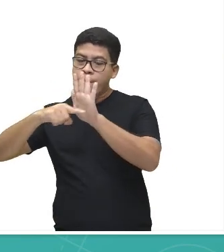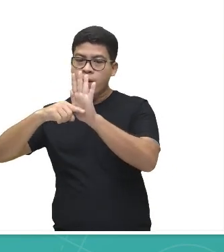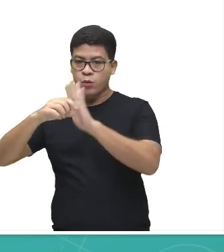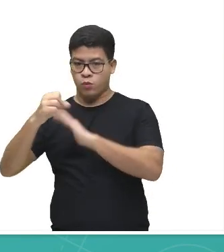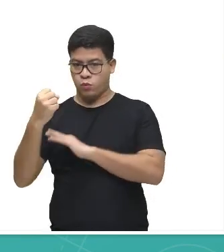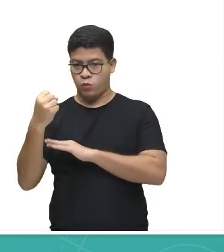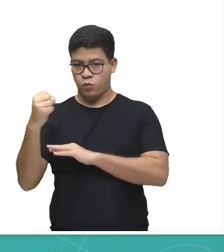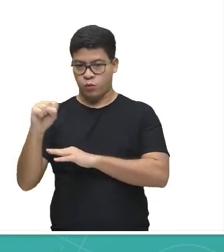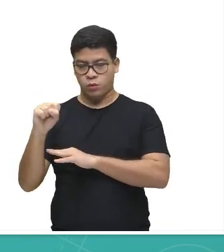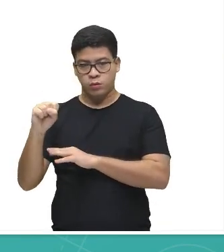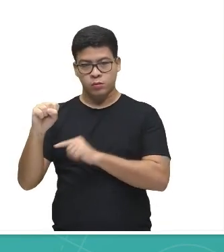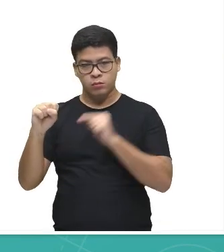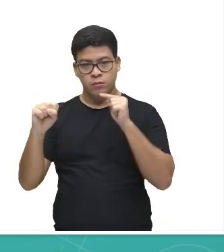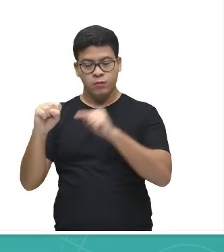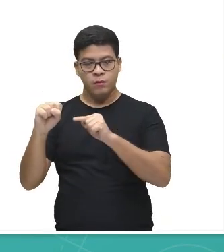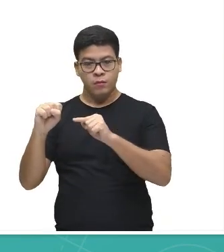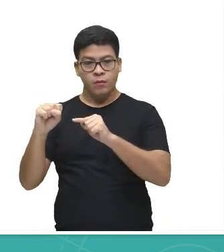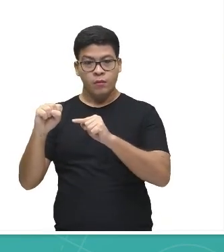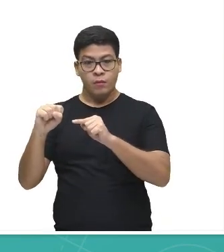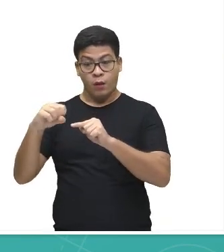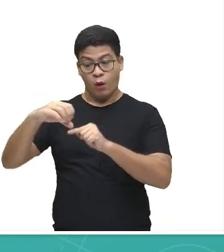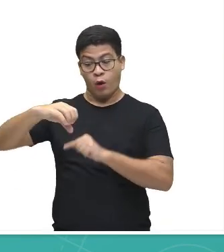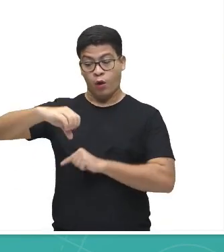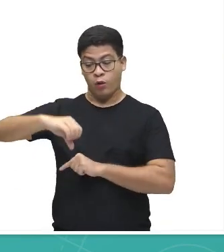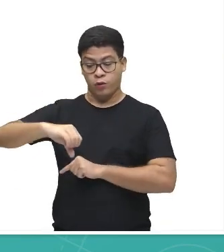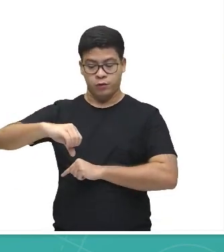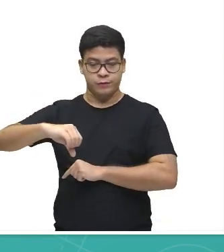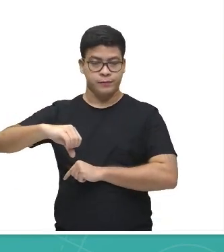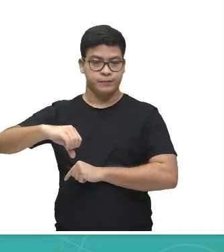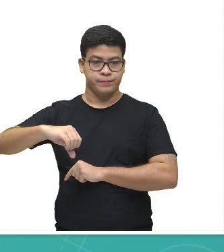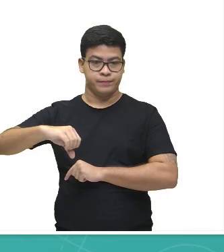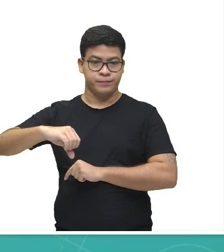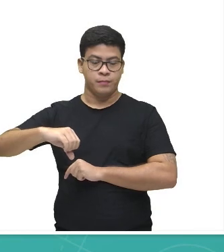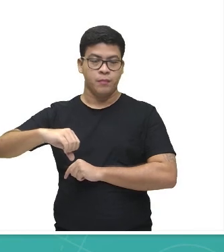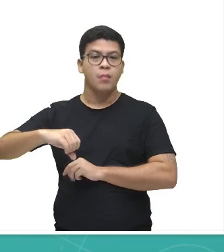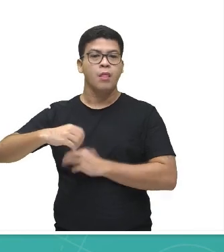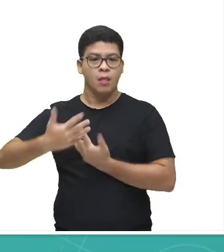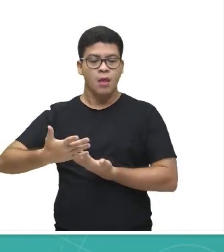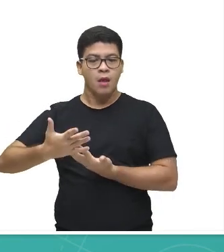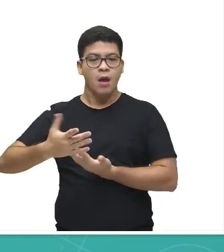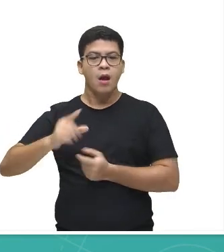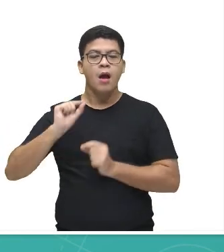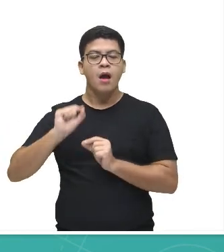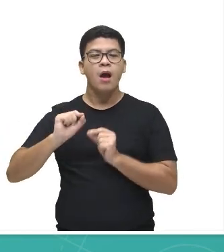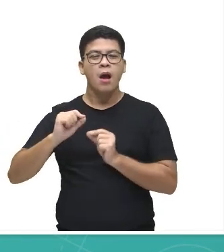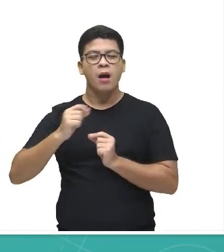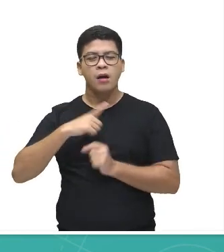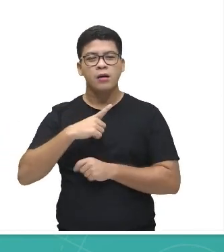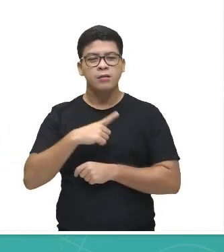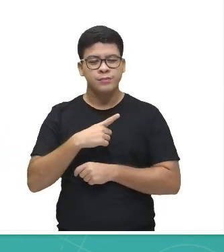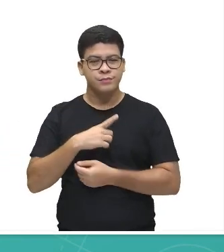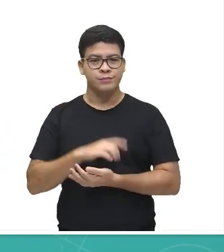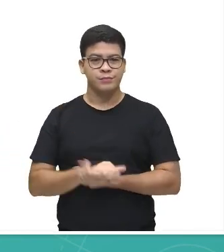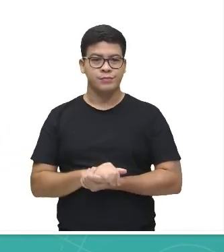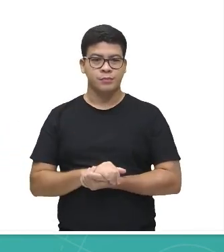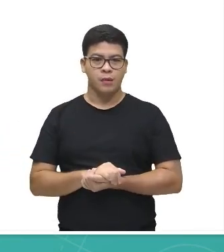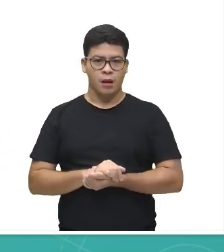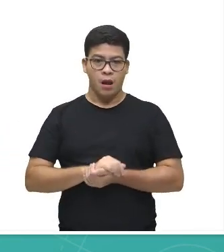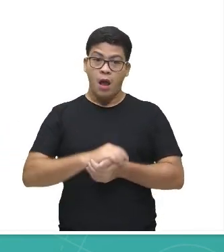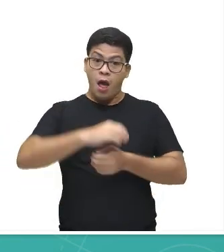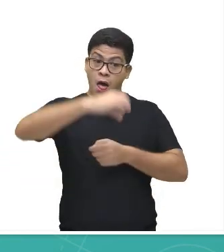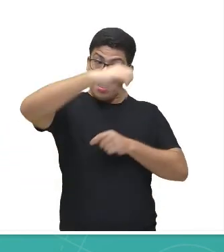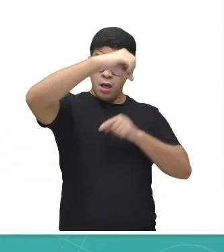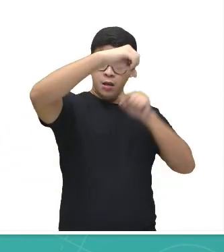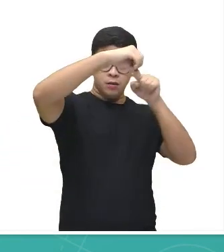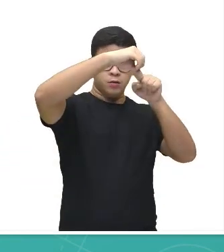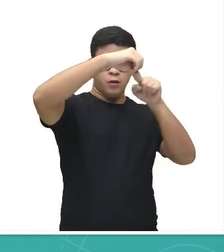17 menos 8, que vai dar 9. Esse 9 aqui, pessoal, ó, esse 9, ele não